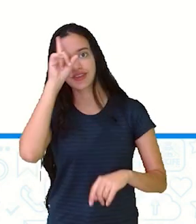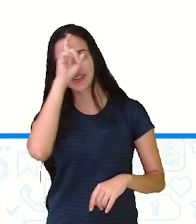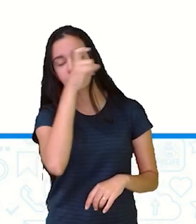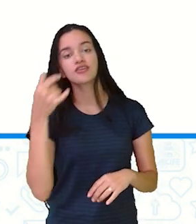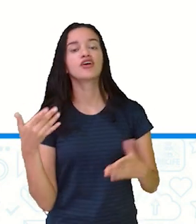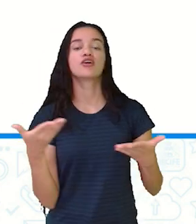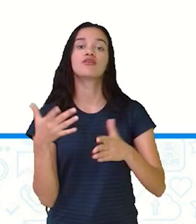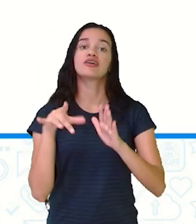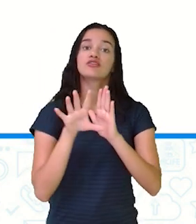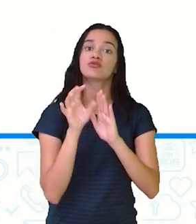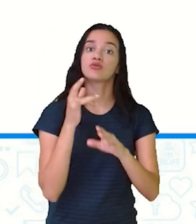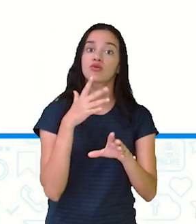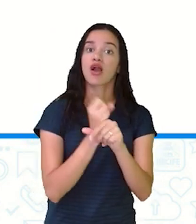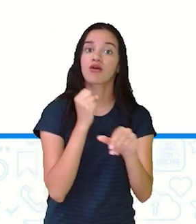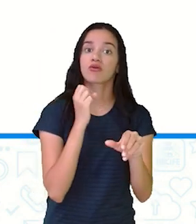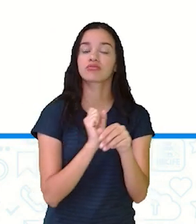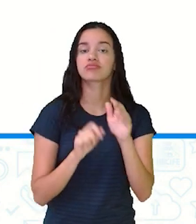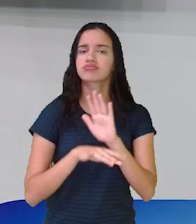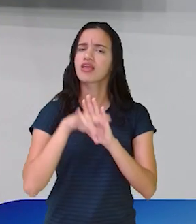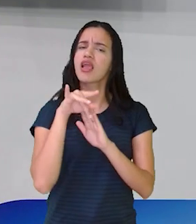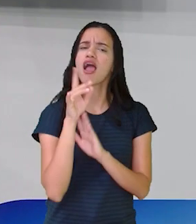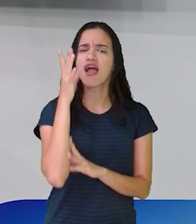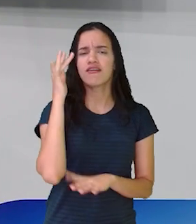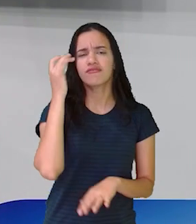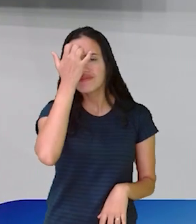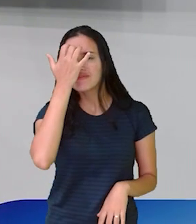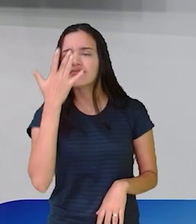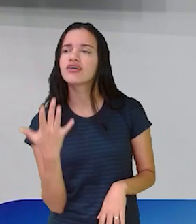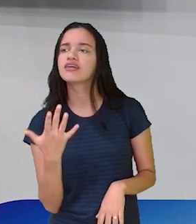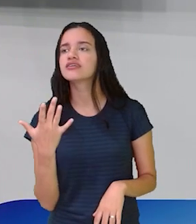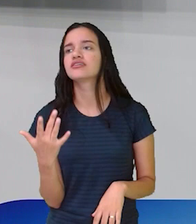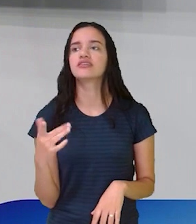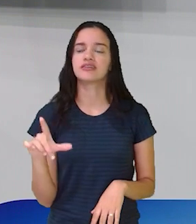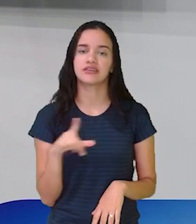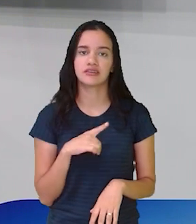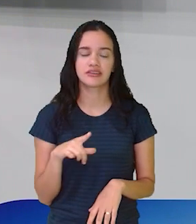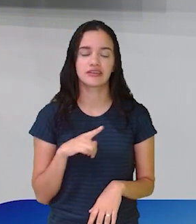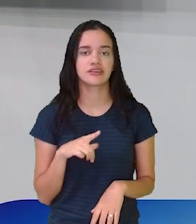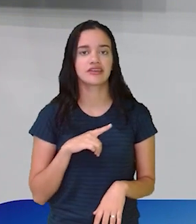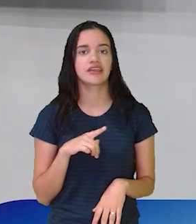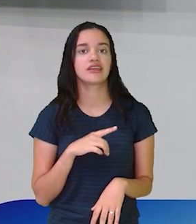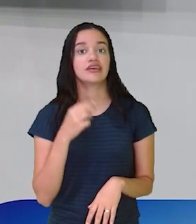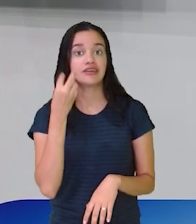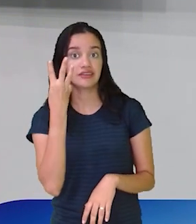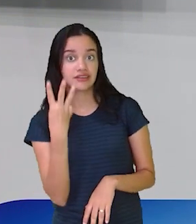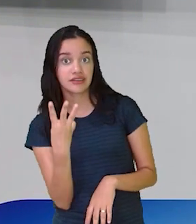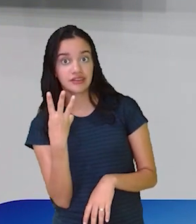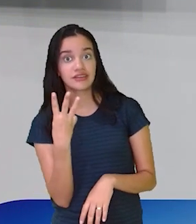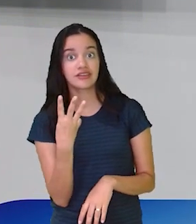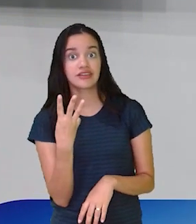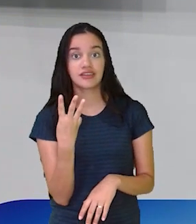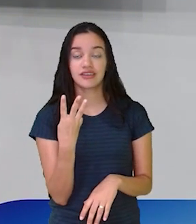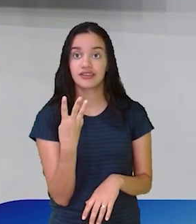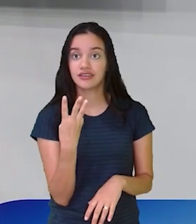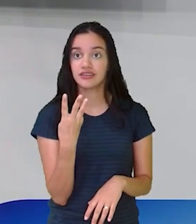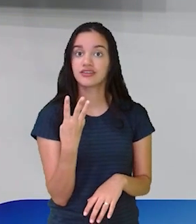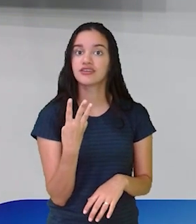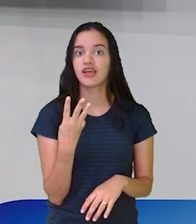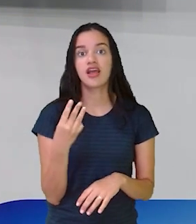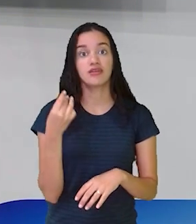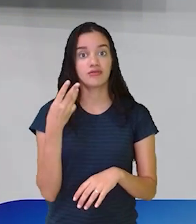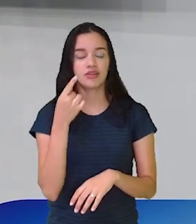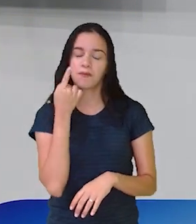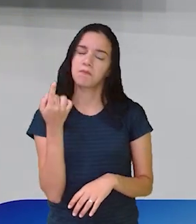cálculo de volume, minha gente, facinho, ó. Tenho 3 cubos aqui, 3 aqui e 3 aqui.